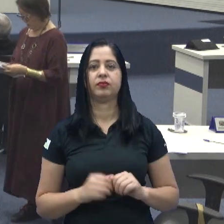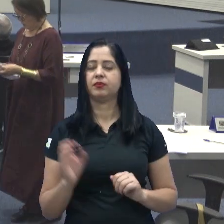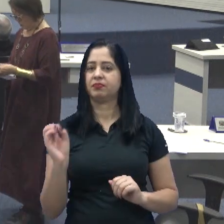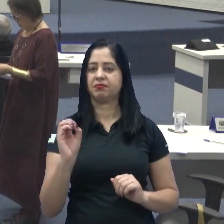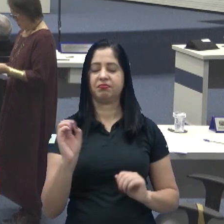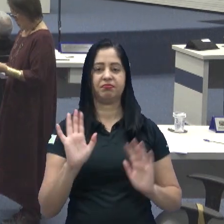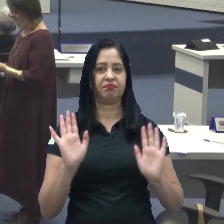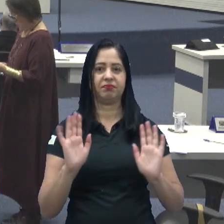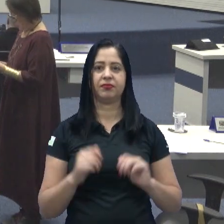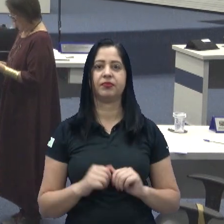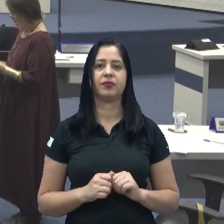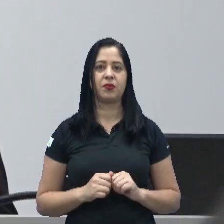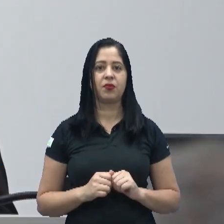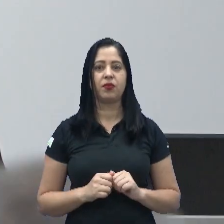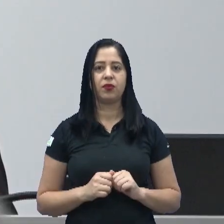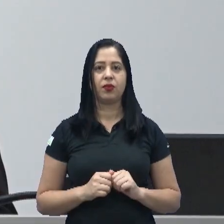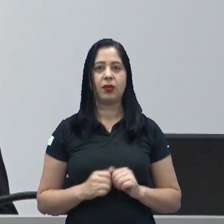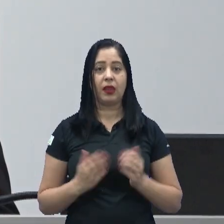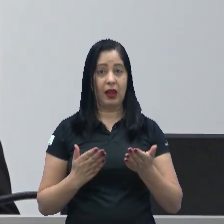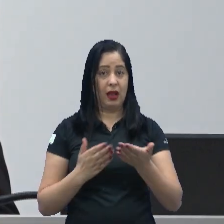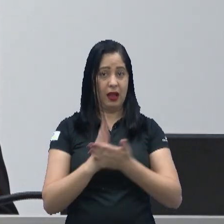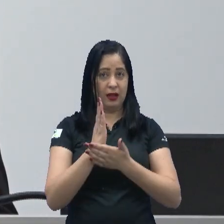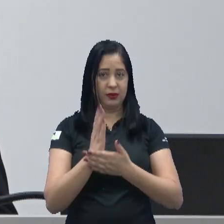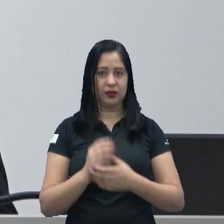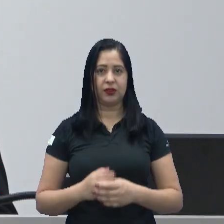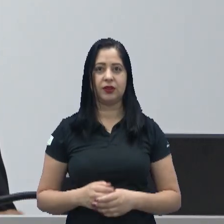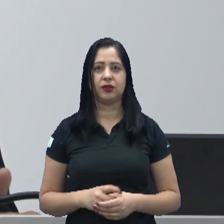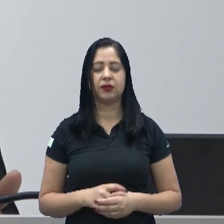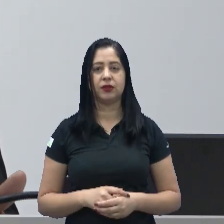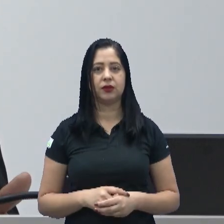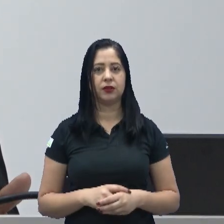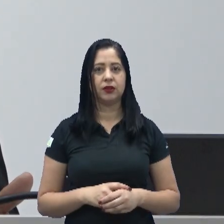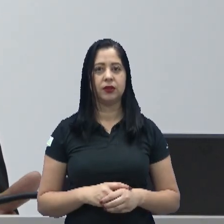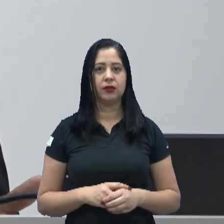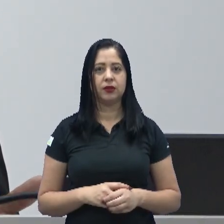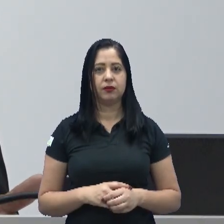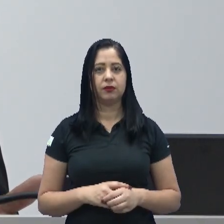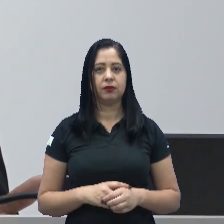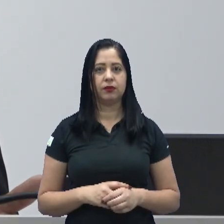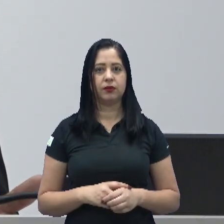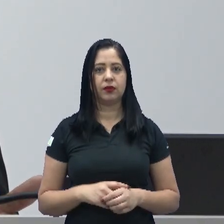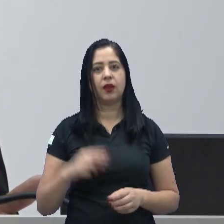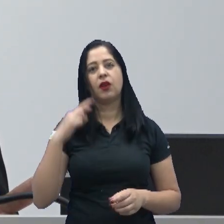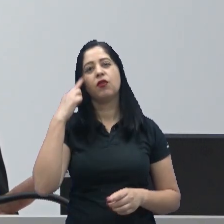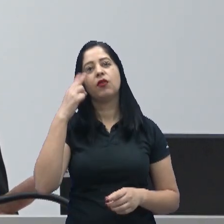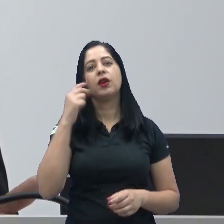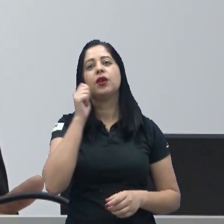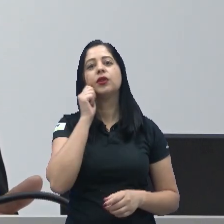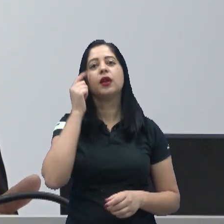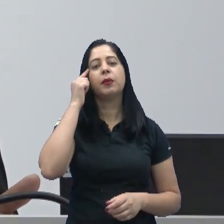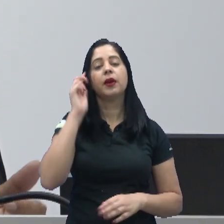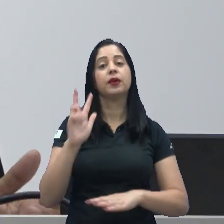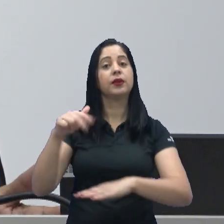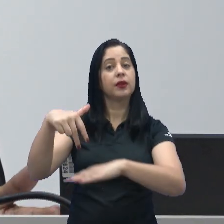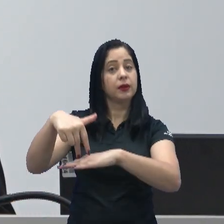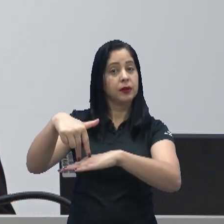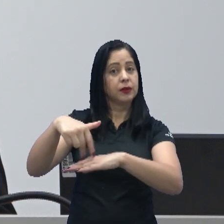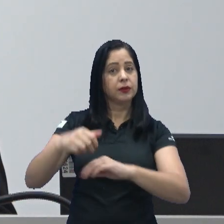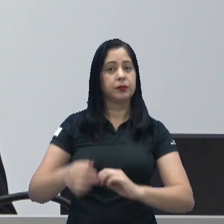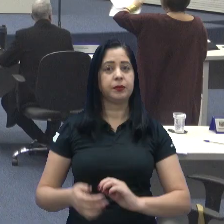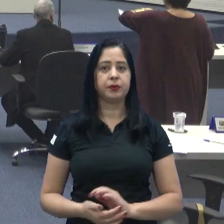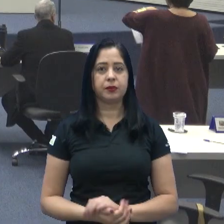contrário. Sem nenhum voto contrário, está aprovado por unanimidade. Vereadora América, a questão de ordem.